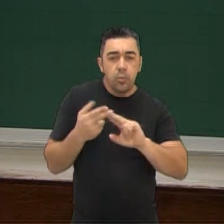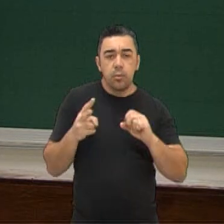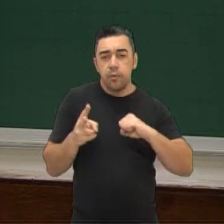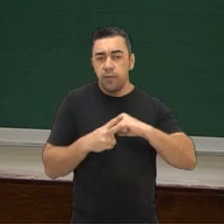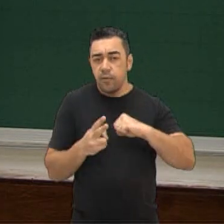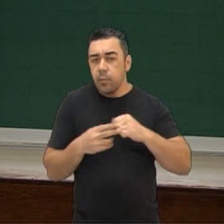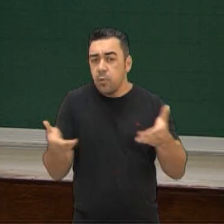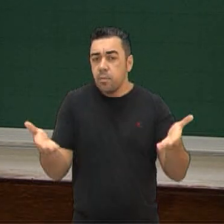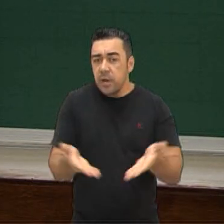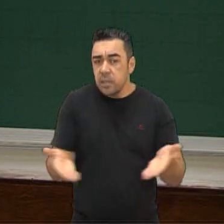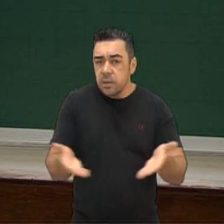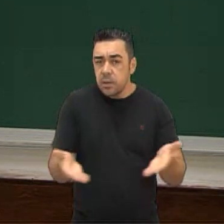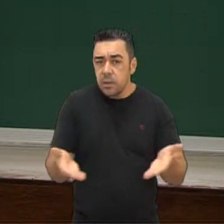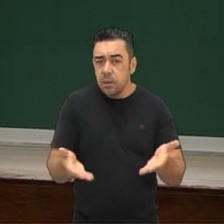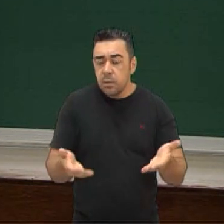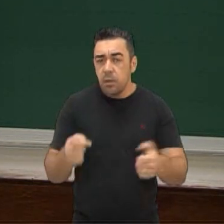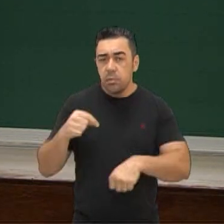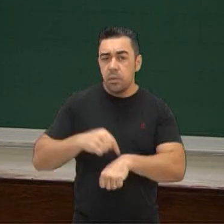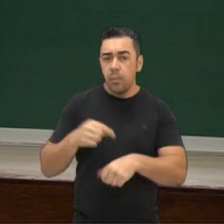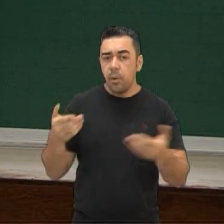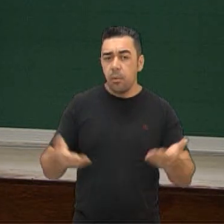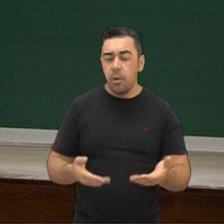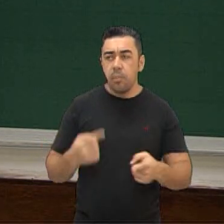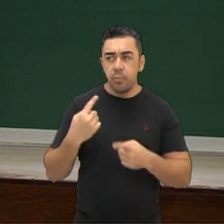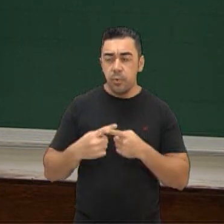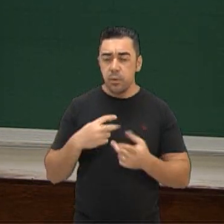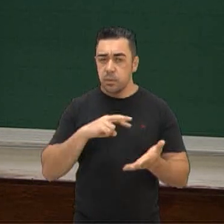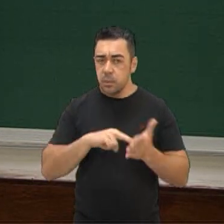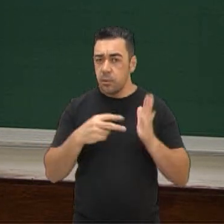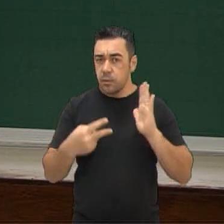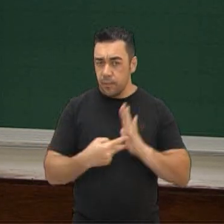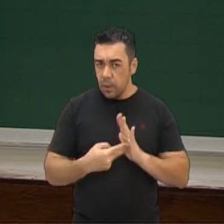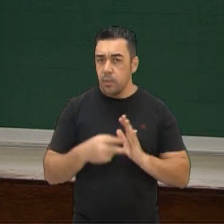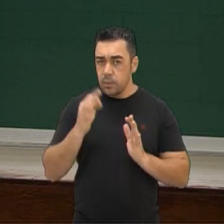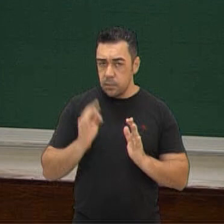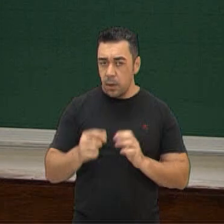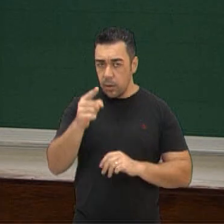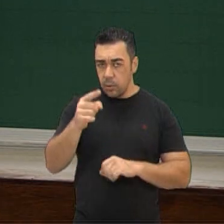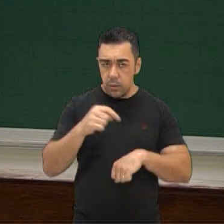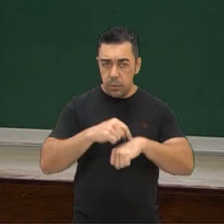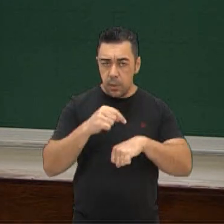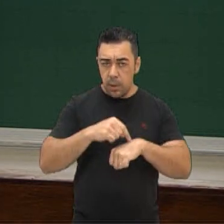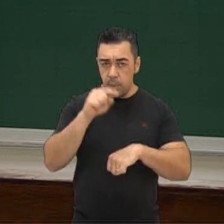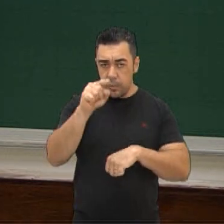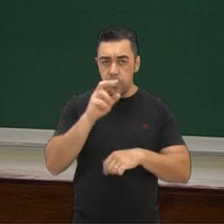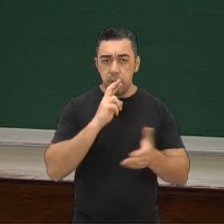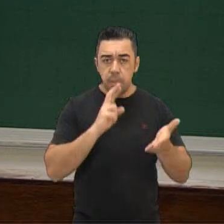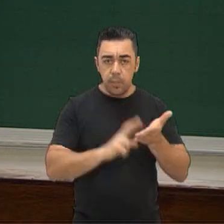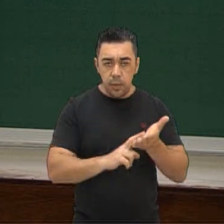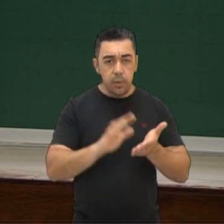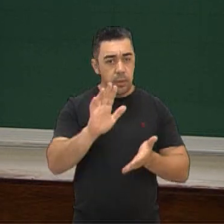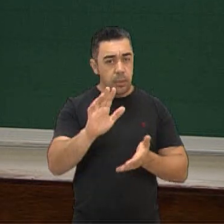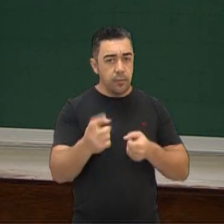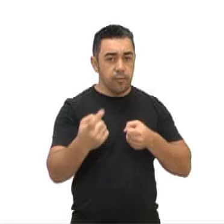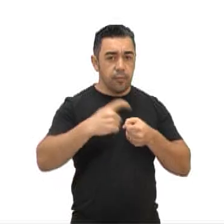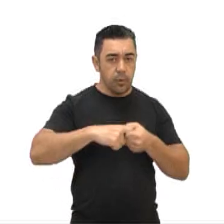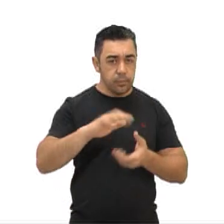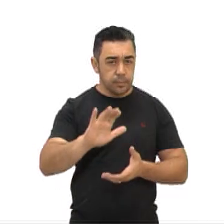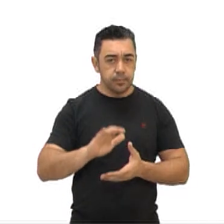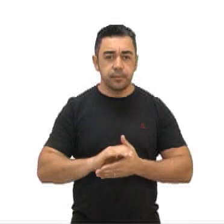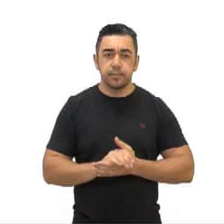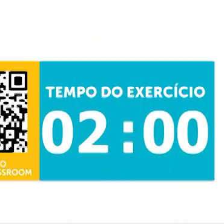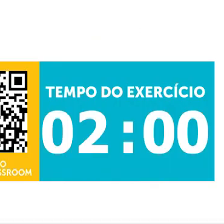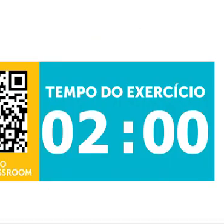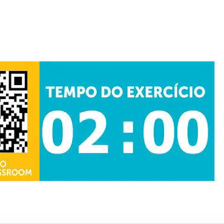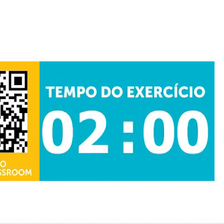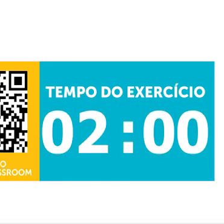presente? Né? Tem um porquê, tem um sentido, certo? Alguns instantes para vocês responderem e já voltamos.